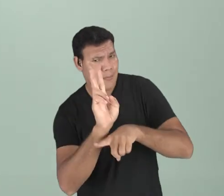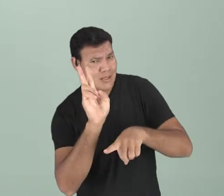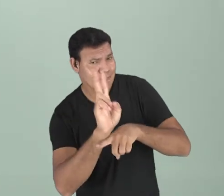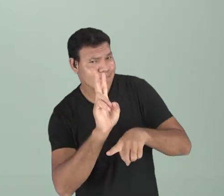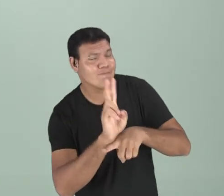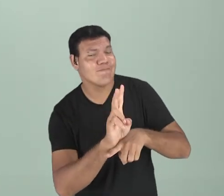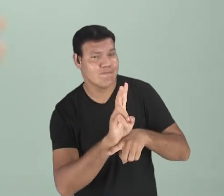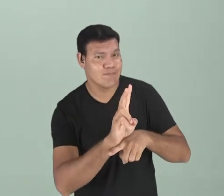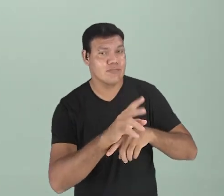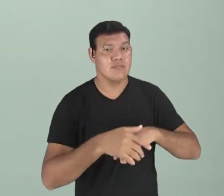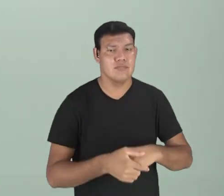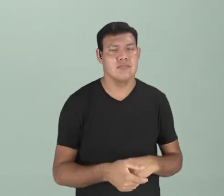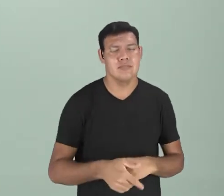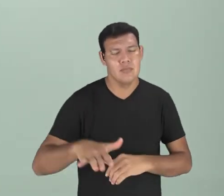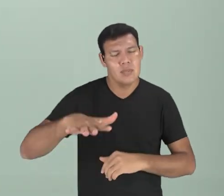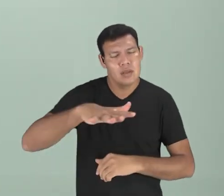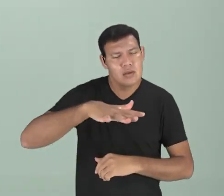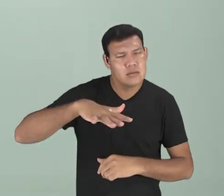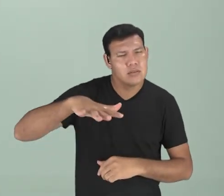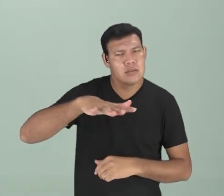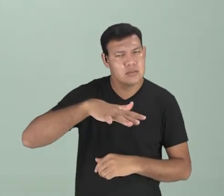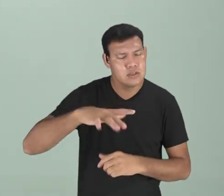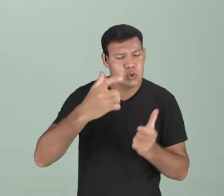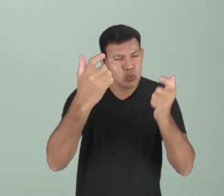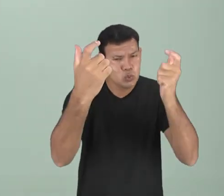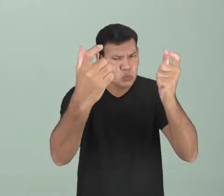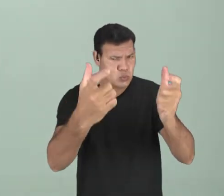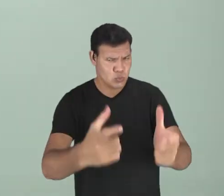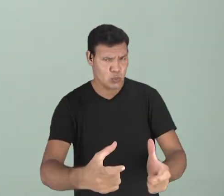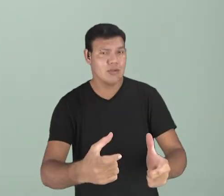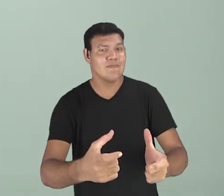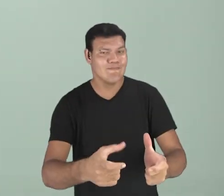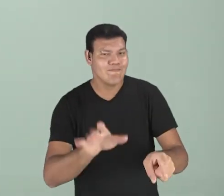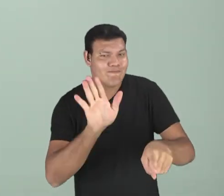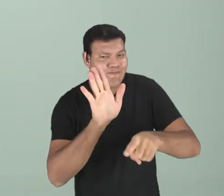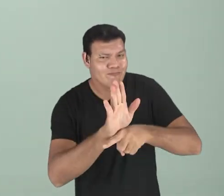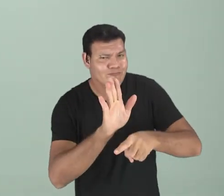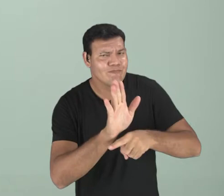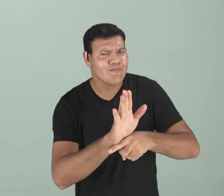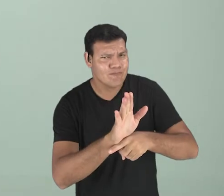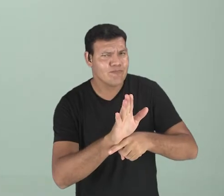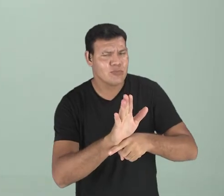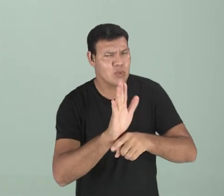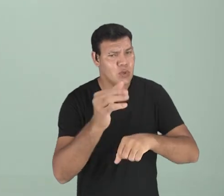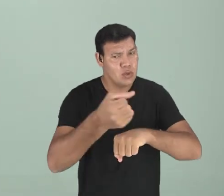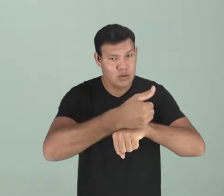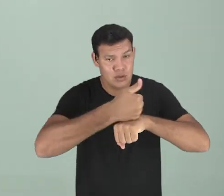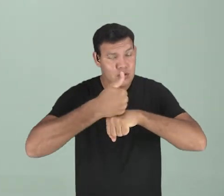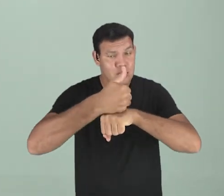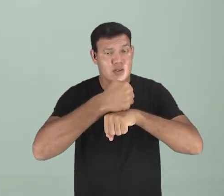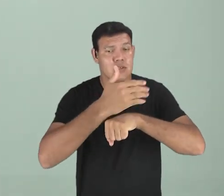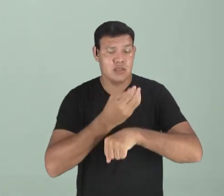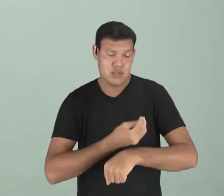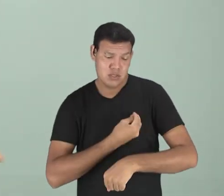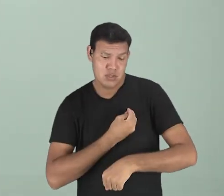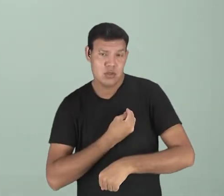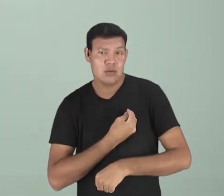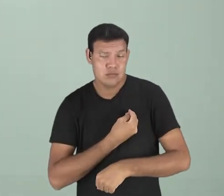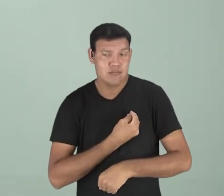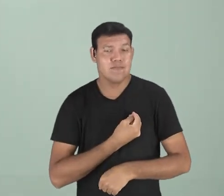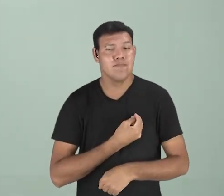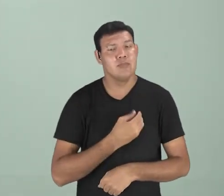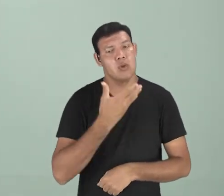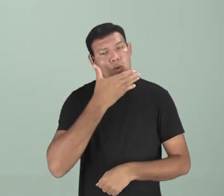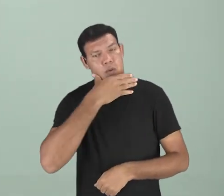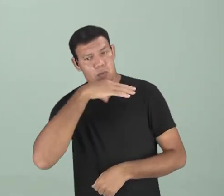meio, o nosso espaço, a nossa localidade, para ajudar na melhor qualidade de vida dos nossos pais,